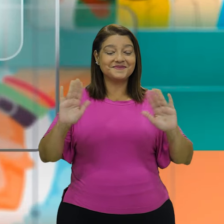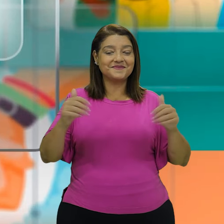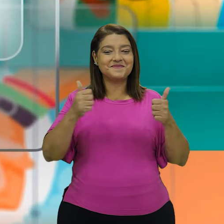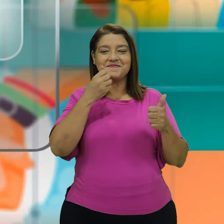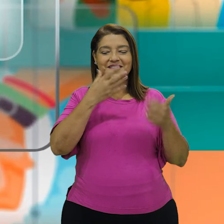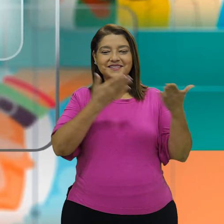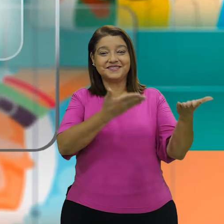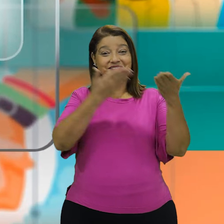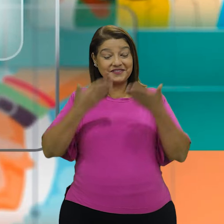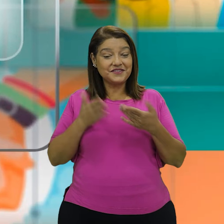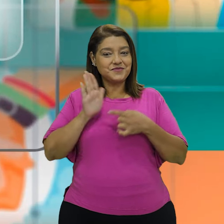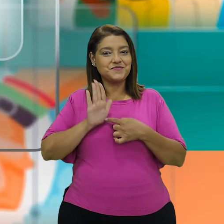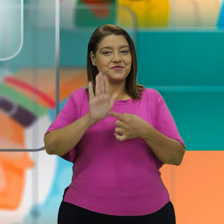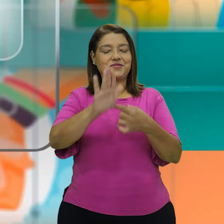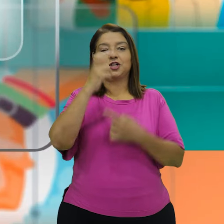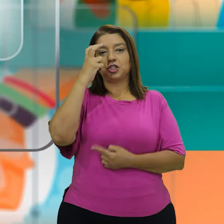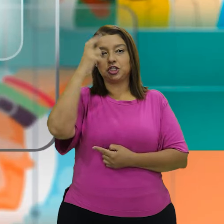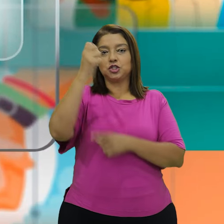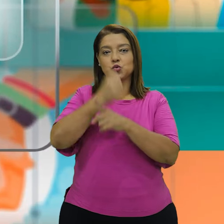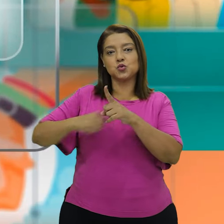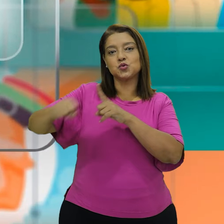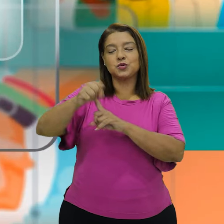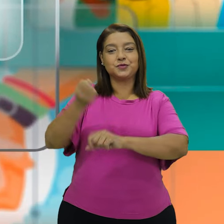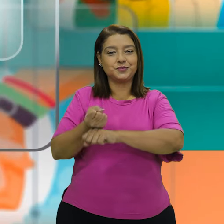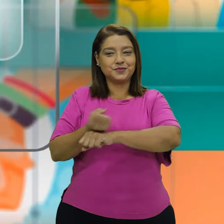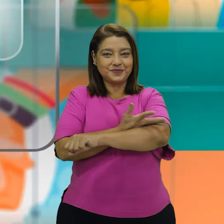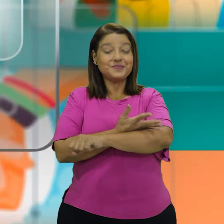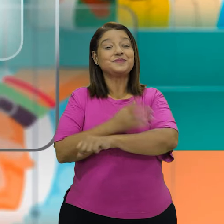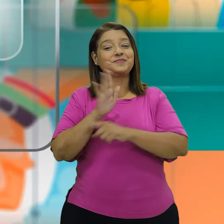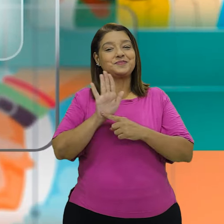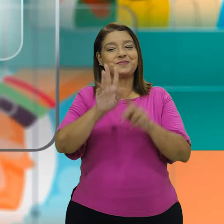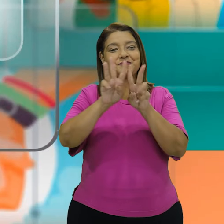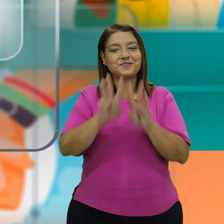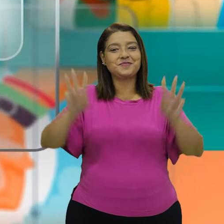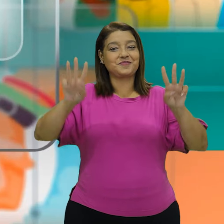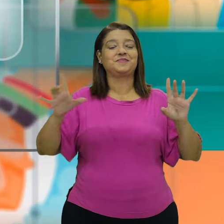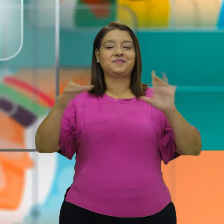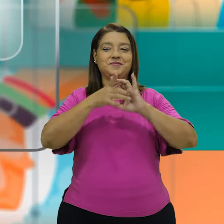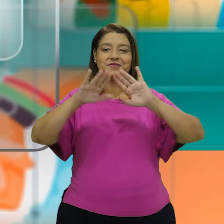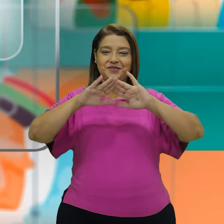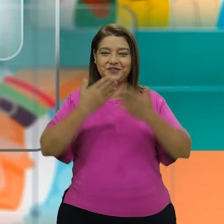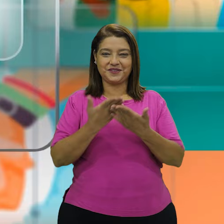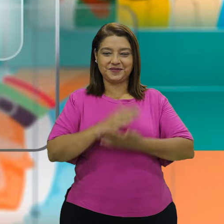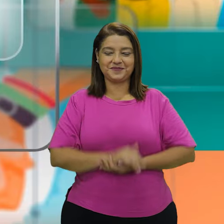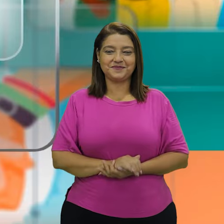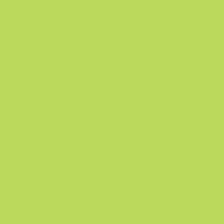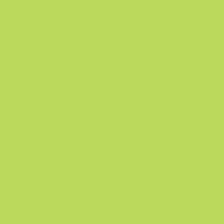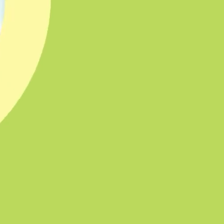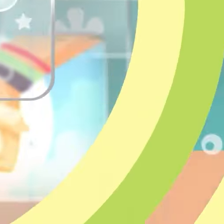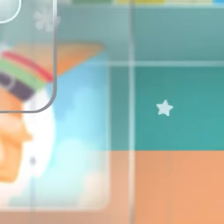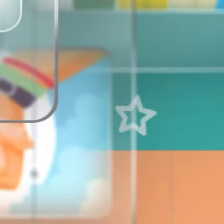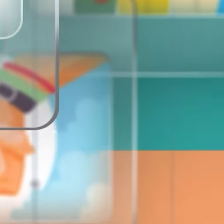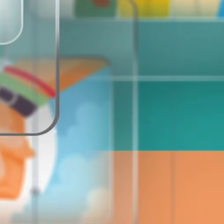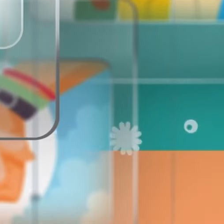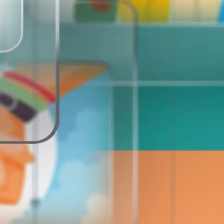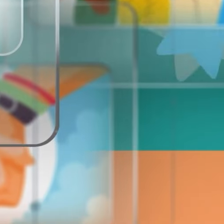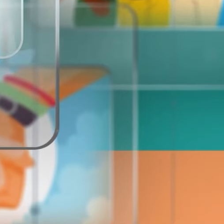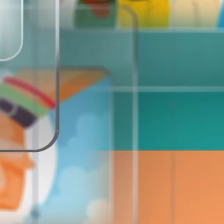Olá, pessoal! Sejam bem-vindos ao programa Inteligência Socioemocional, Portal Conexão Escola.